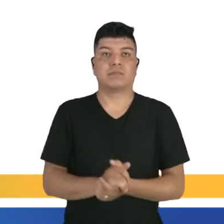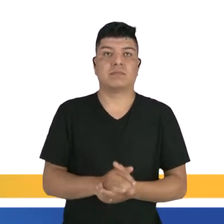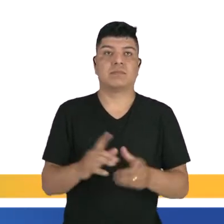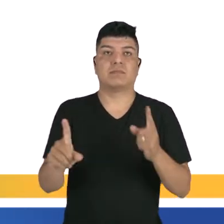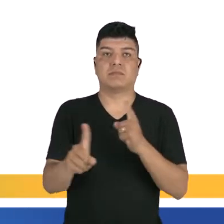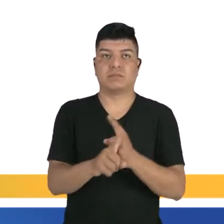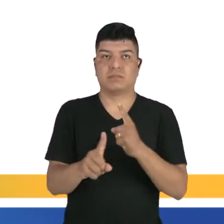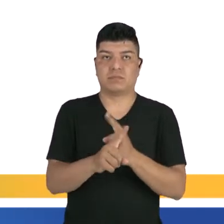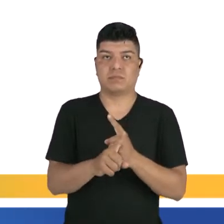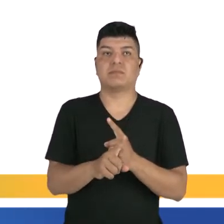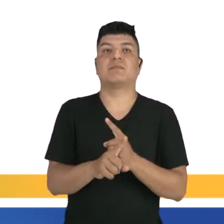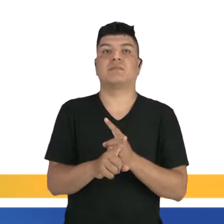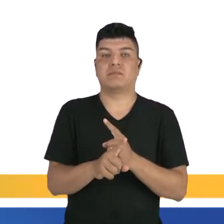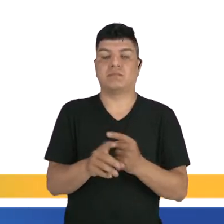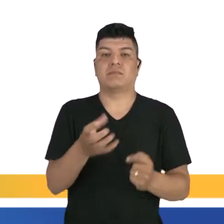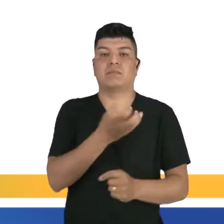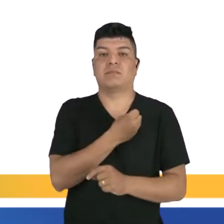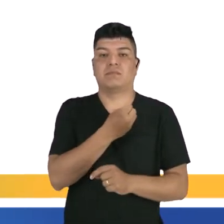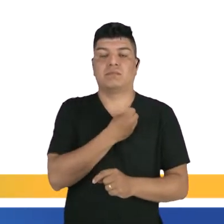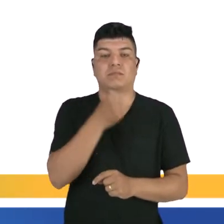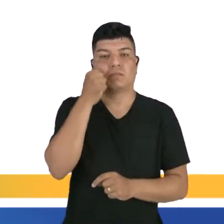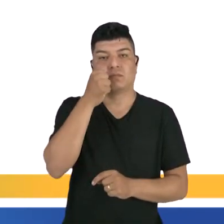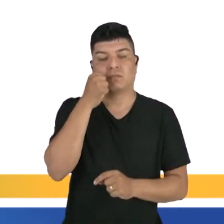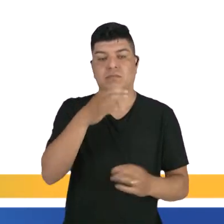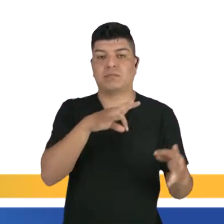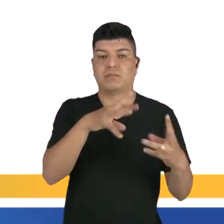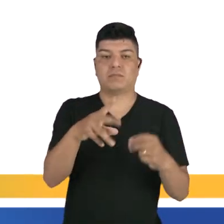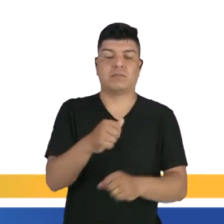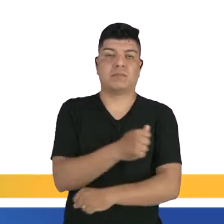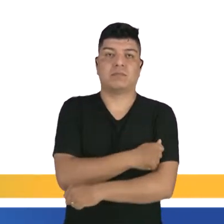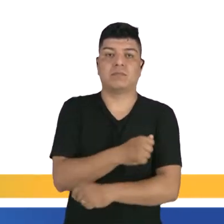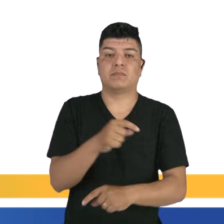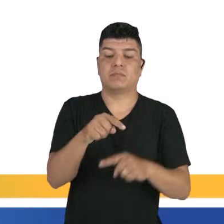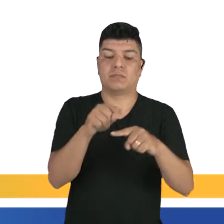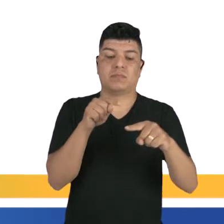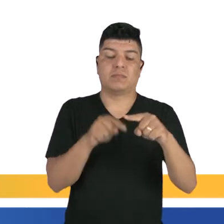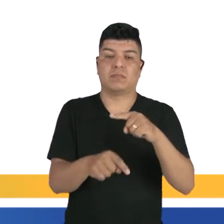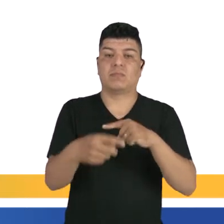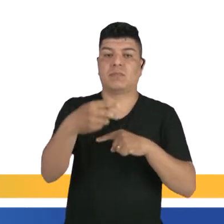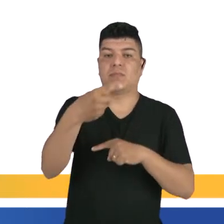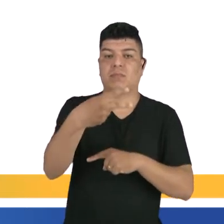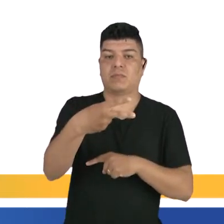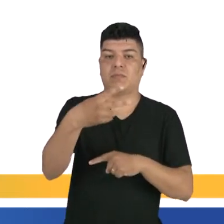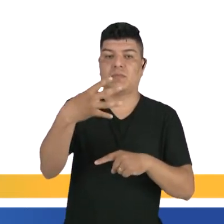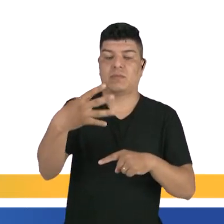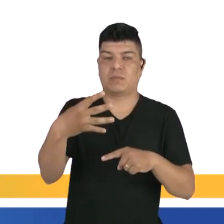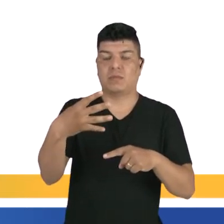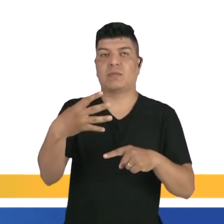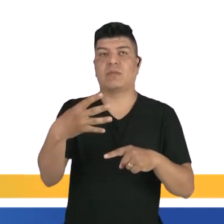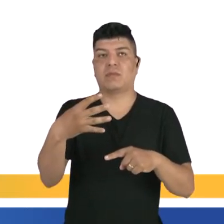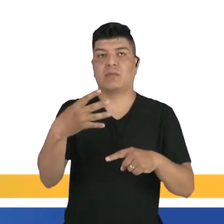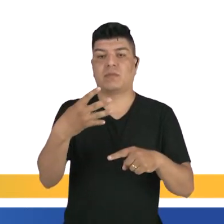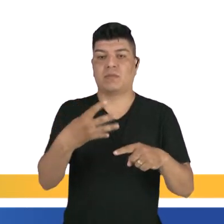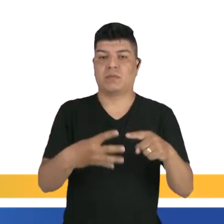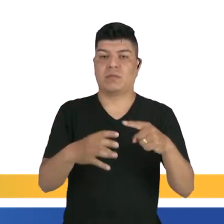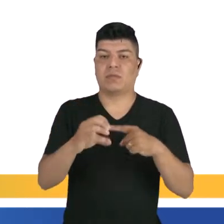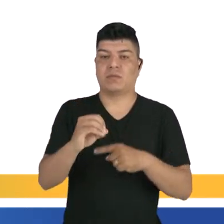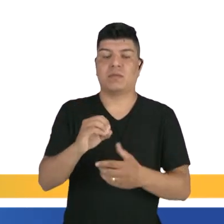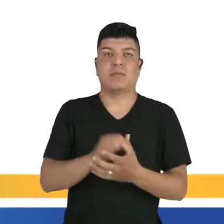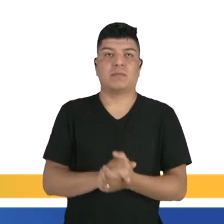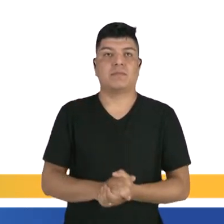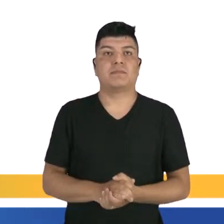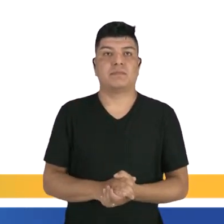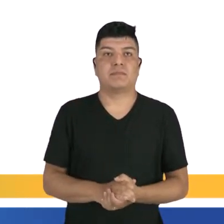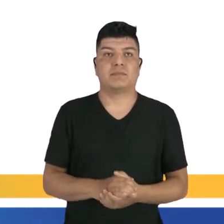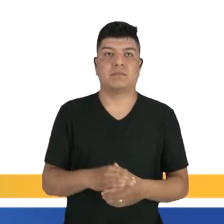encontrar a razão entre o número de meninas e o total de alunos, eu vou dividir 24 para 40. Então, eu tenho